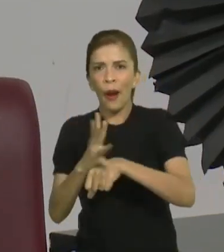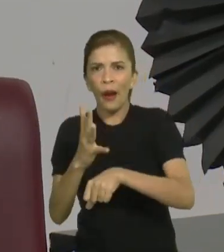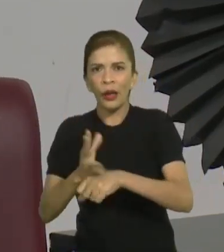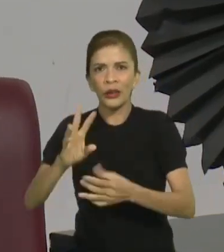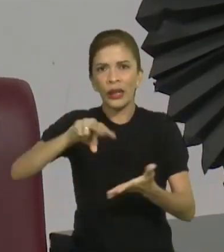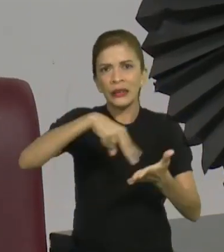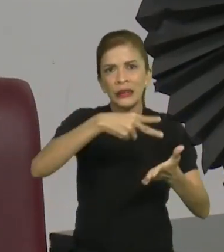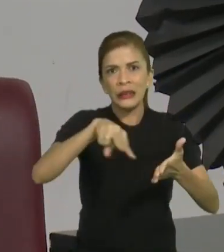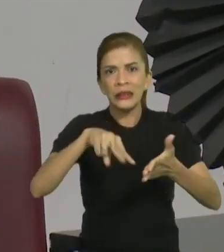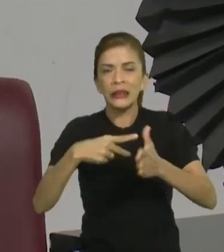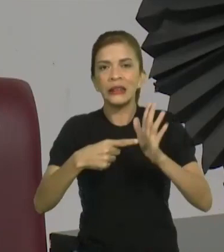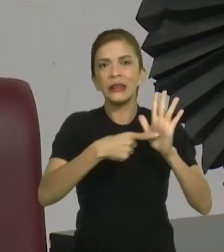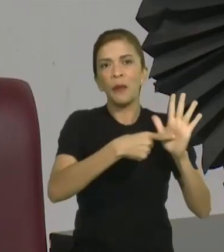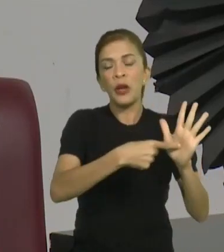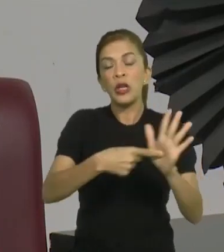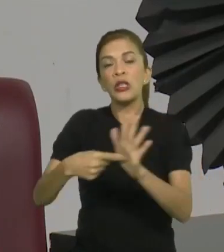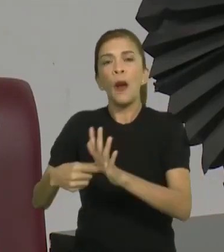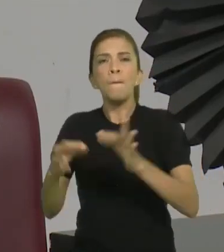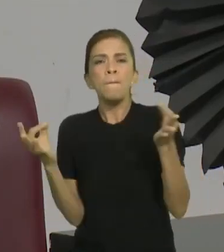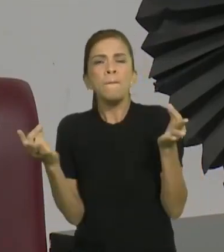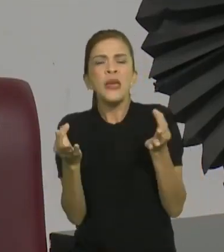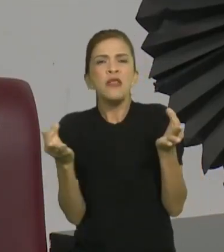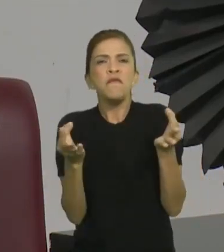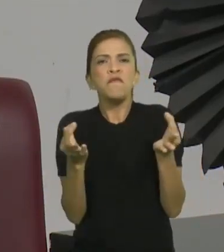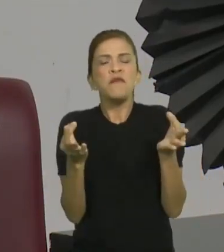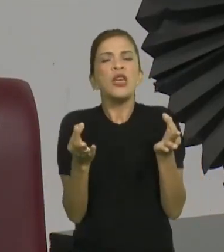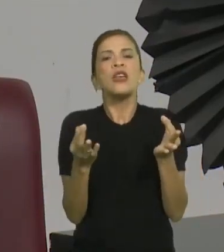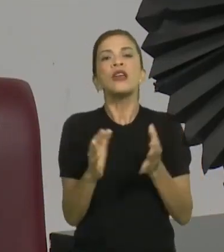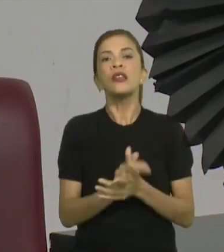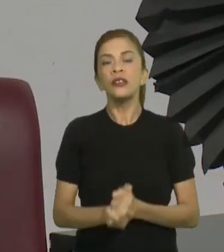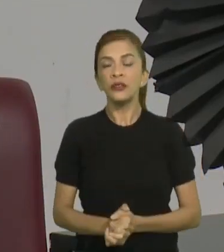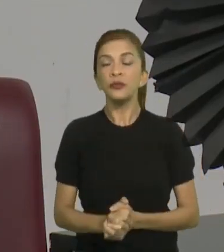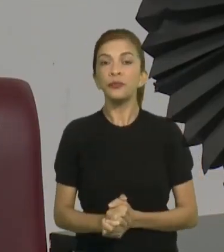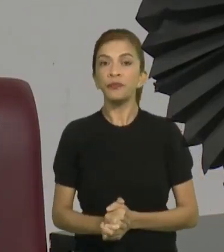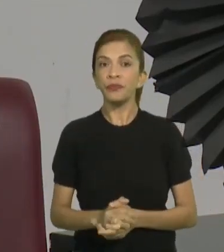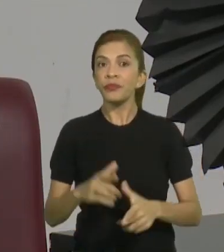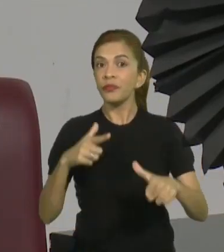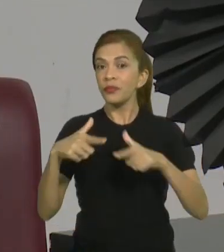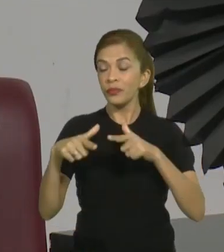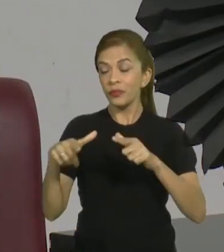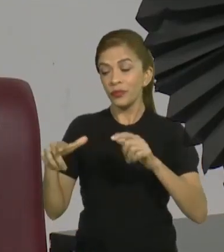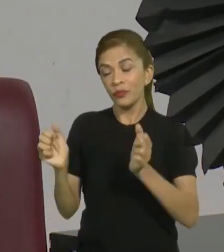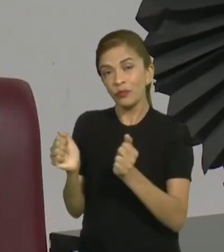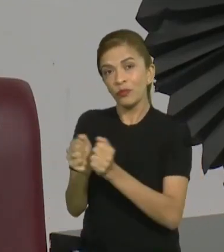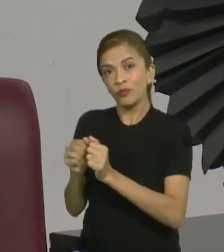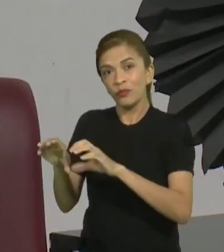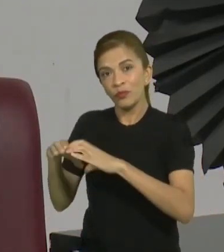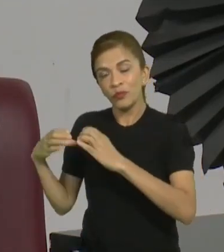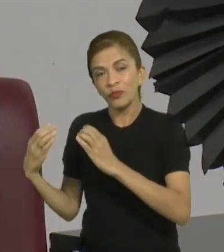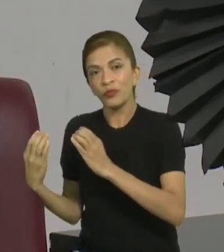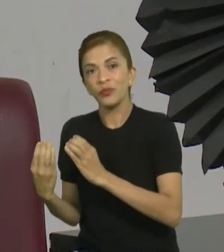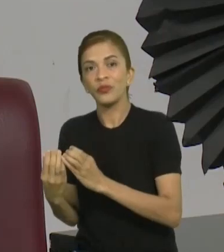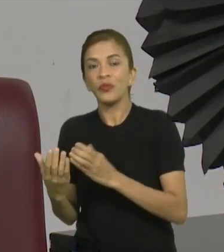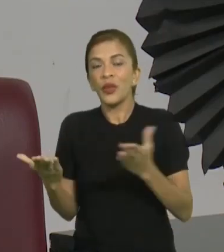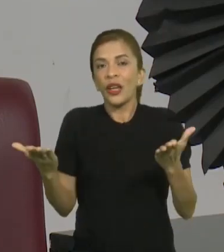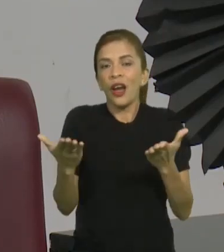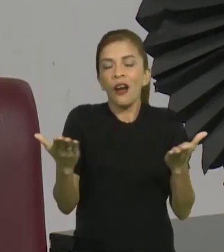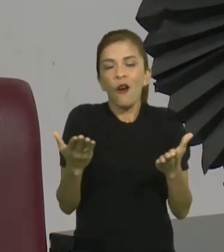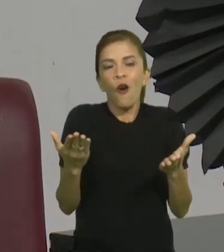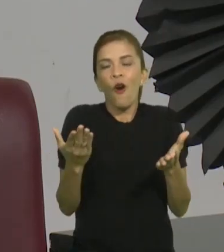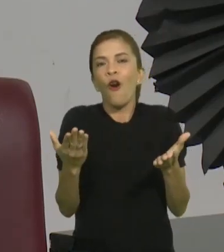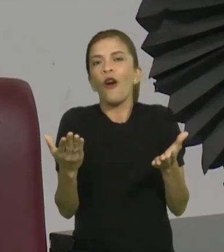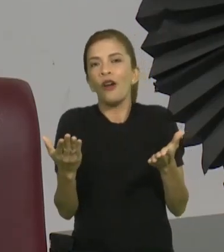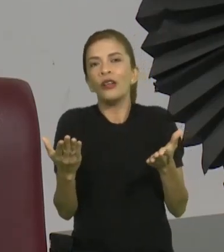ser apresentadas saiam perfeita, trabalhando com a comunidade para esse momento, né, de